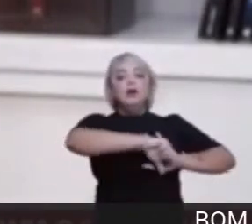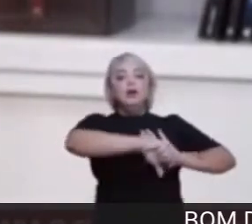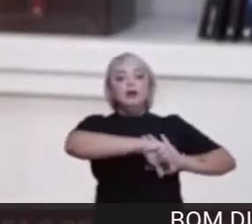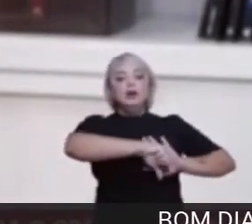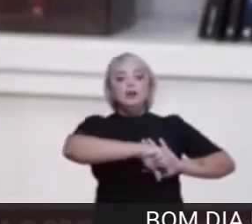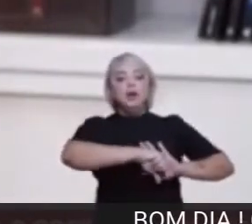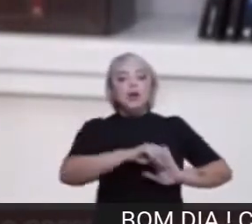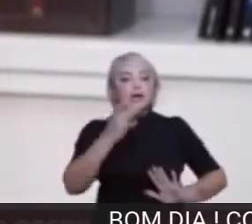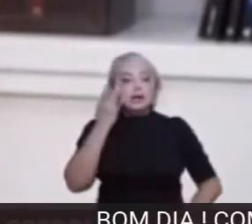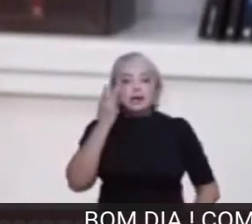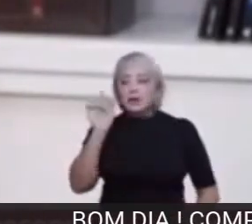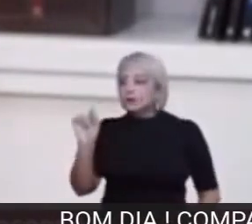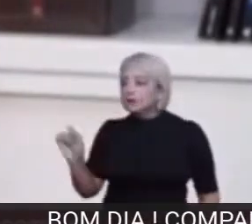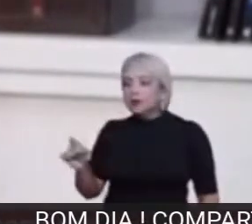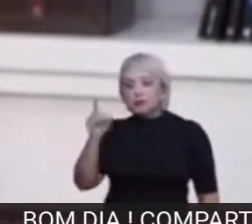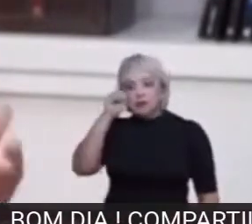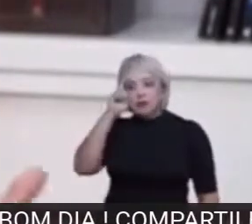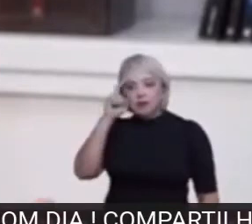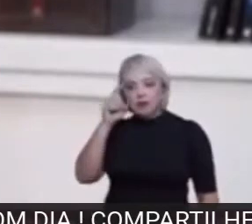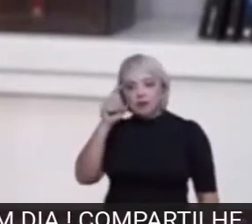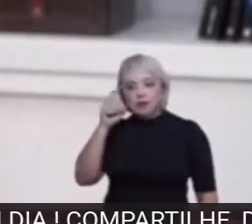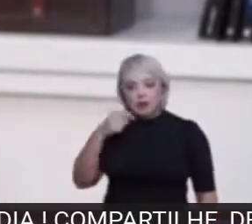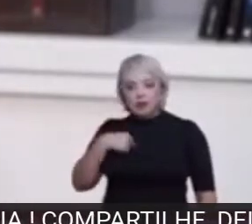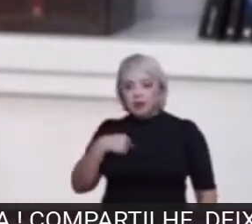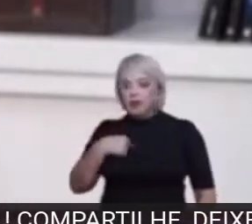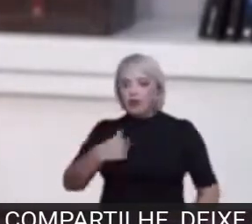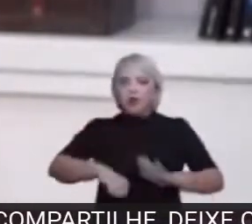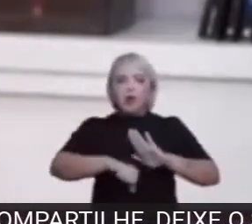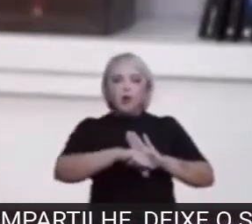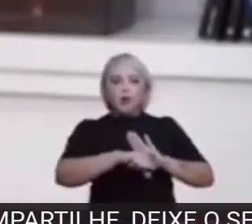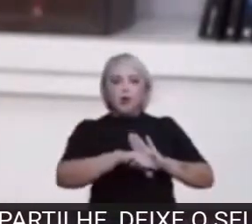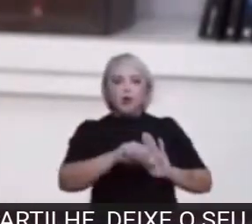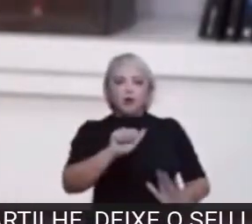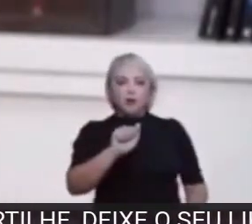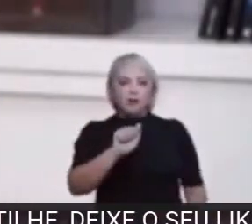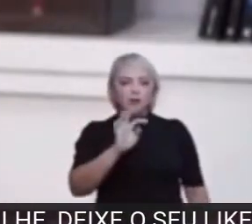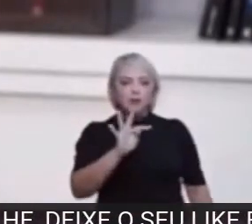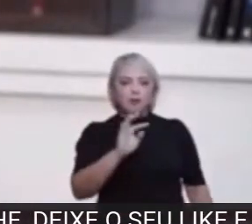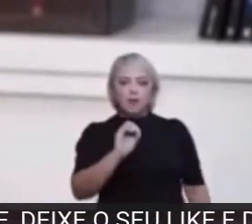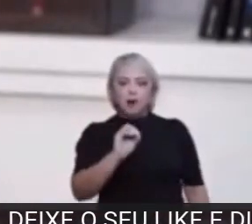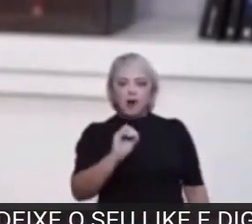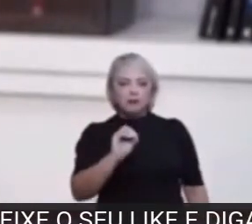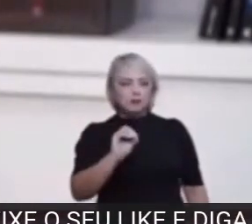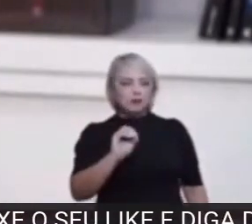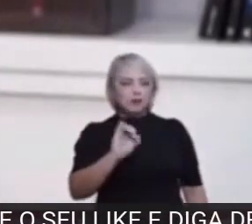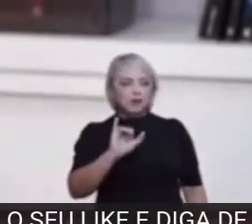sabia. Ele disse que eu cometi um ato indeterminado.